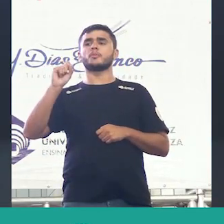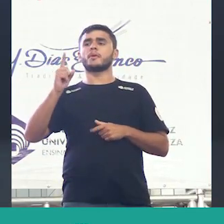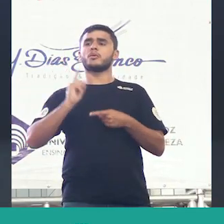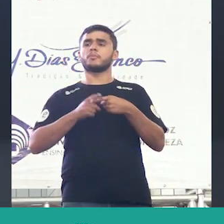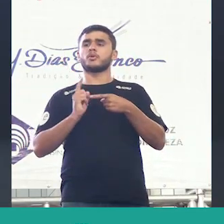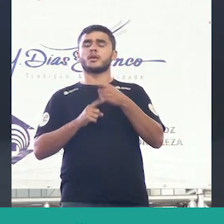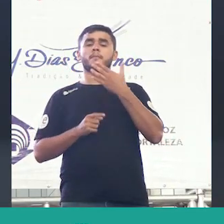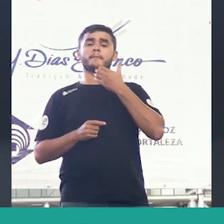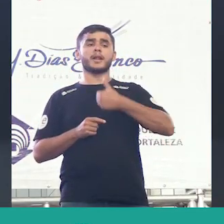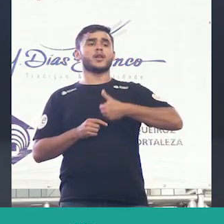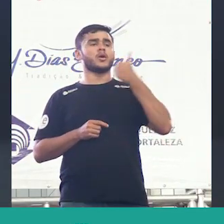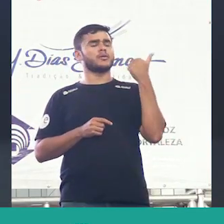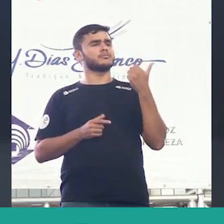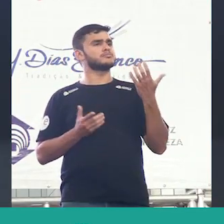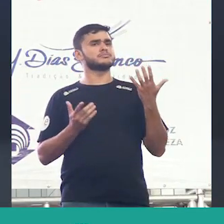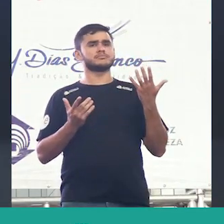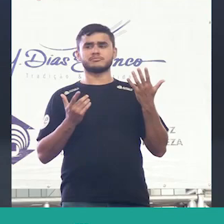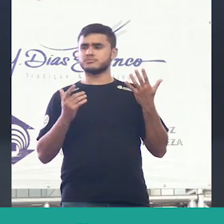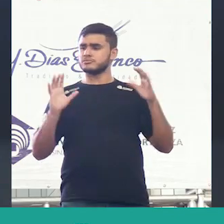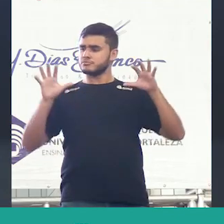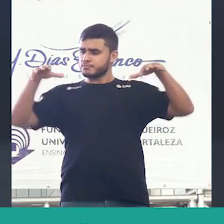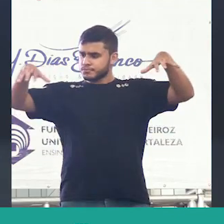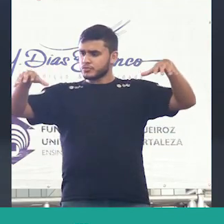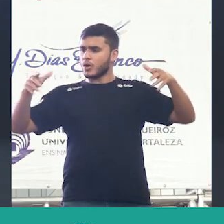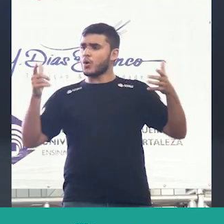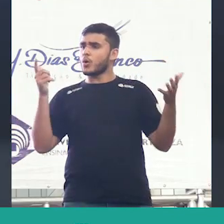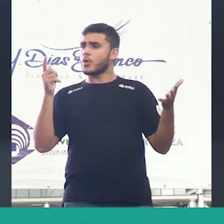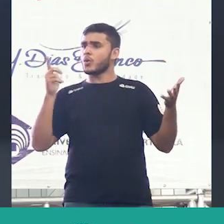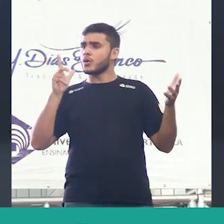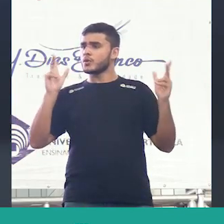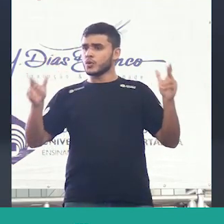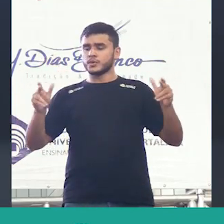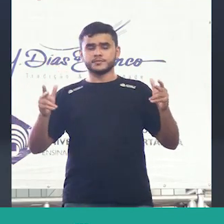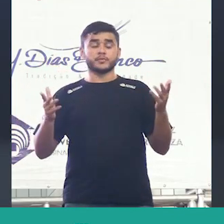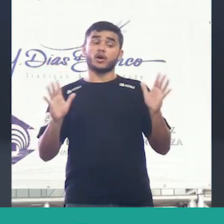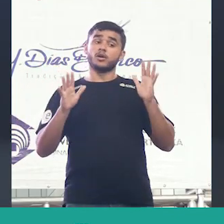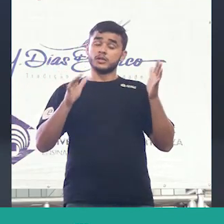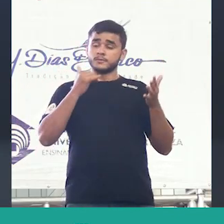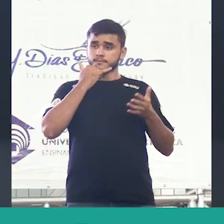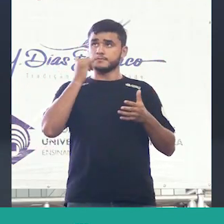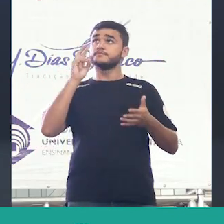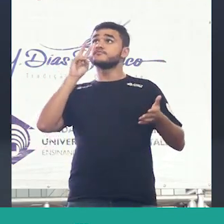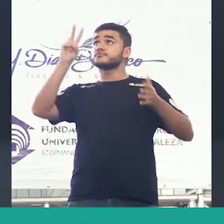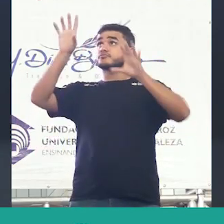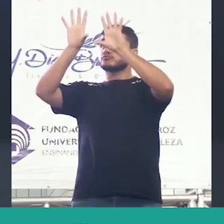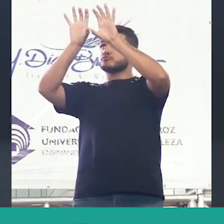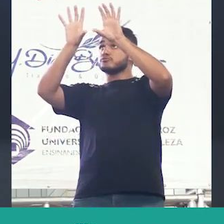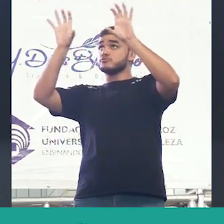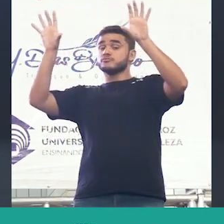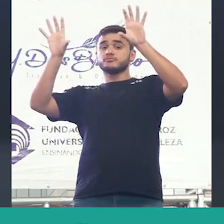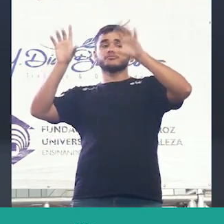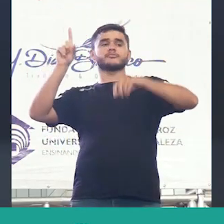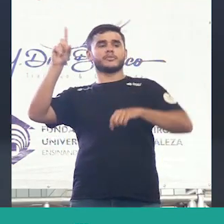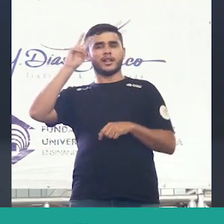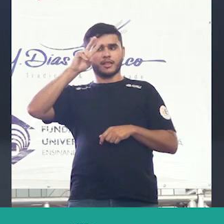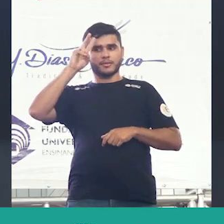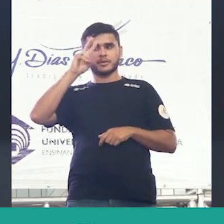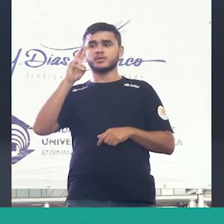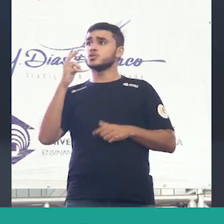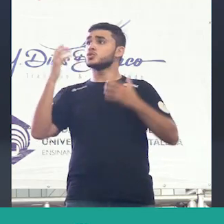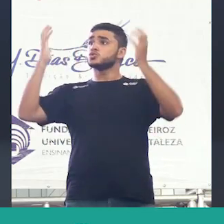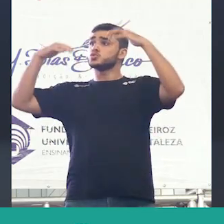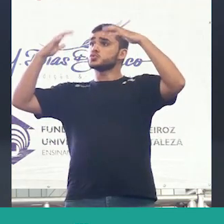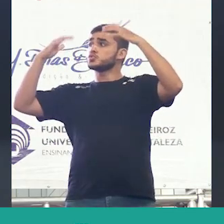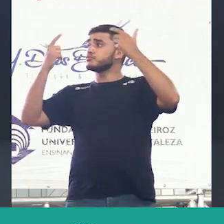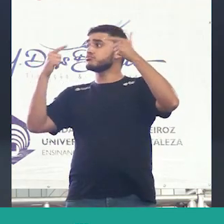Sobral do que da Ilha dos Príncipes? Se as duas tiveram sombra, aí é questão de visualização. Em Sobral estava muito